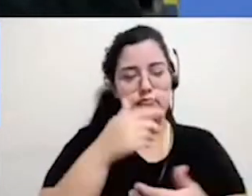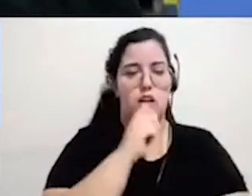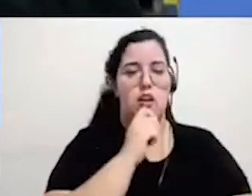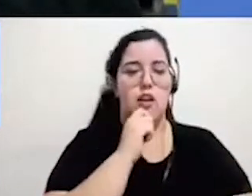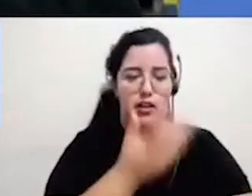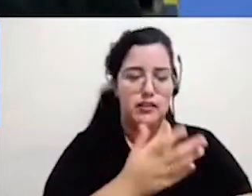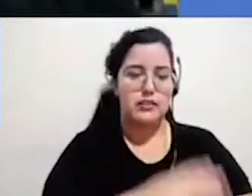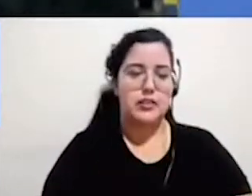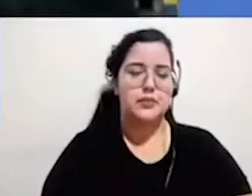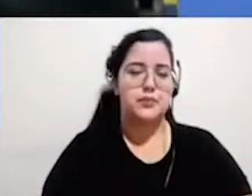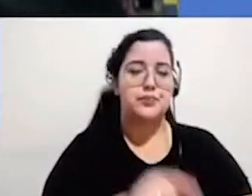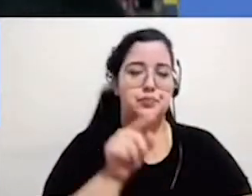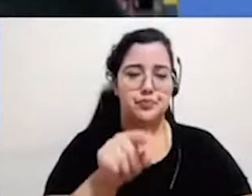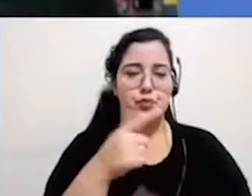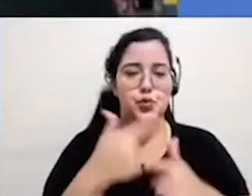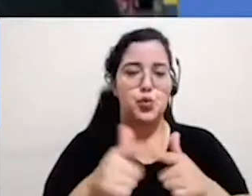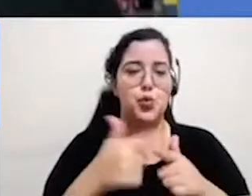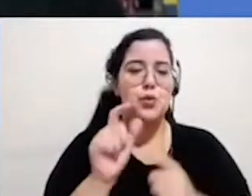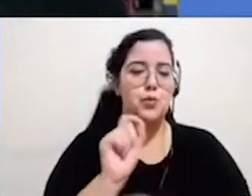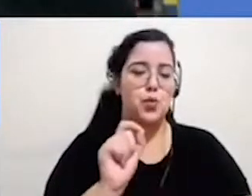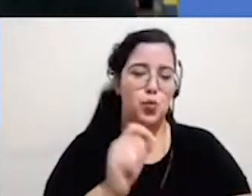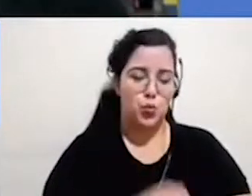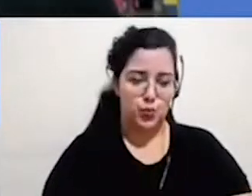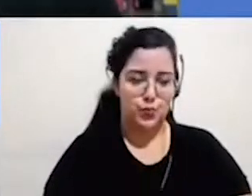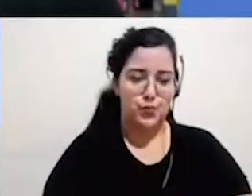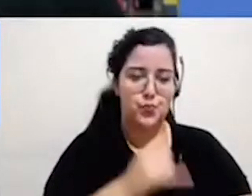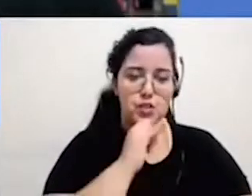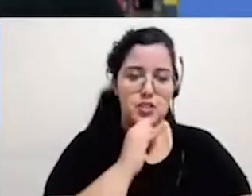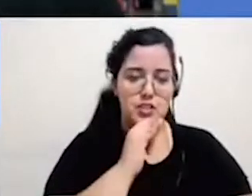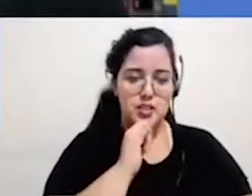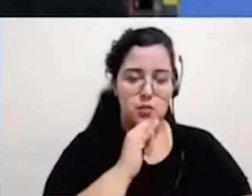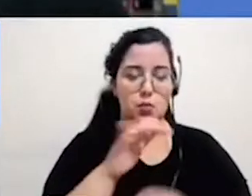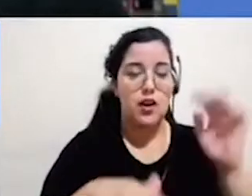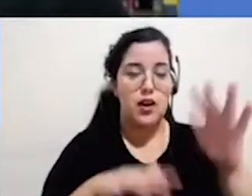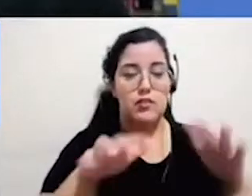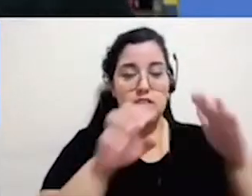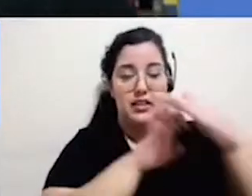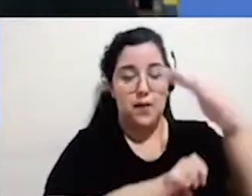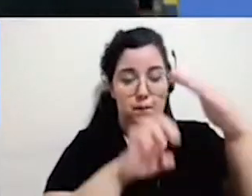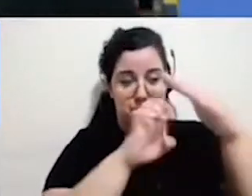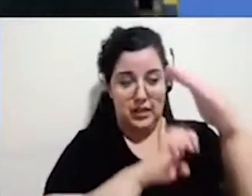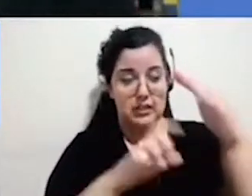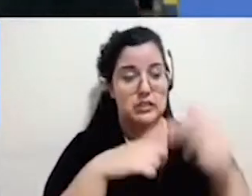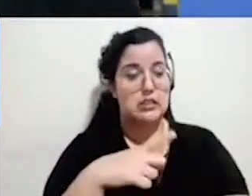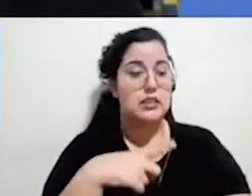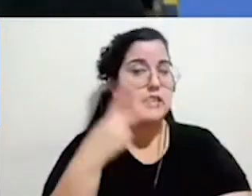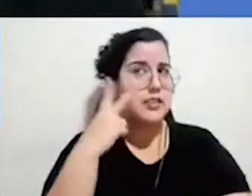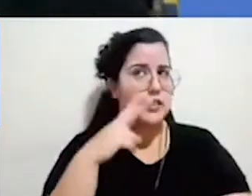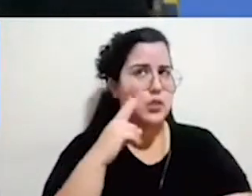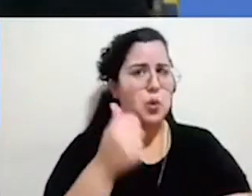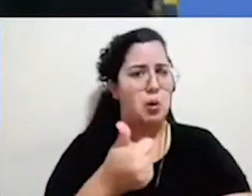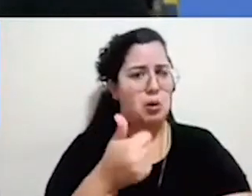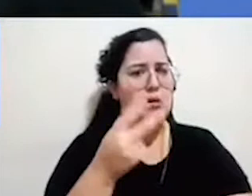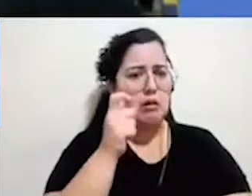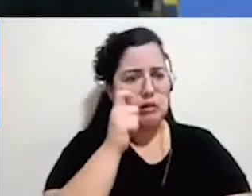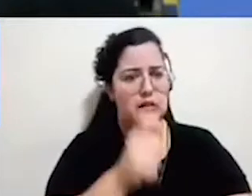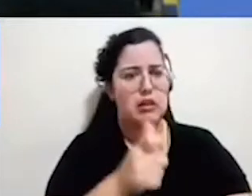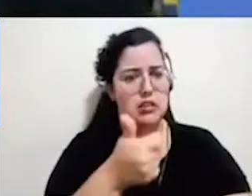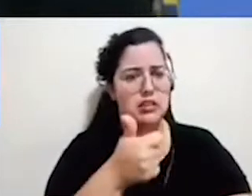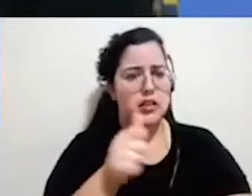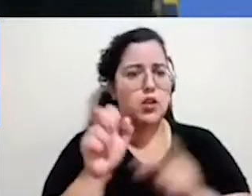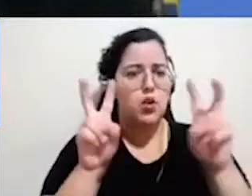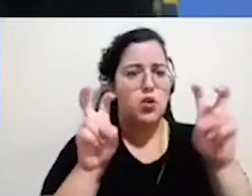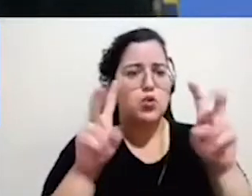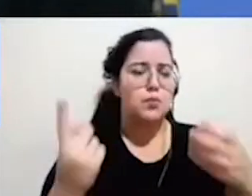ponto aí que é o seguinte. Primeiro, quando as empresas têm uma história muito interessante que, sobre inclusão,